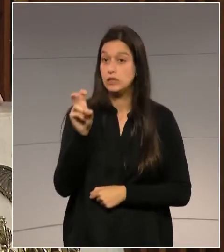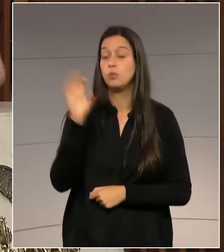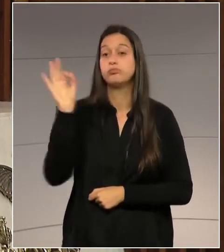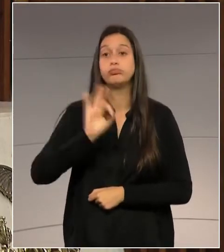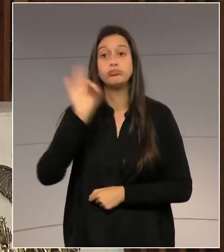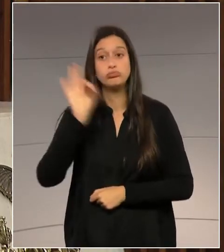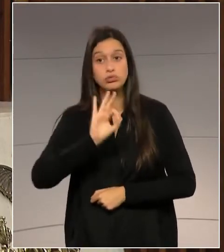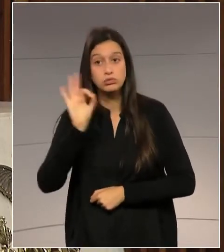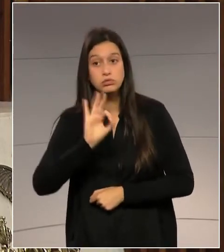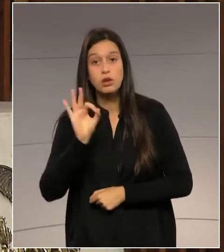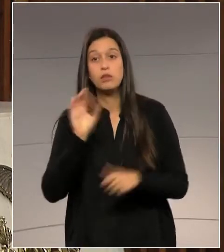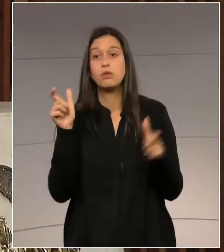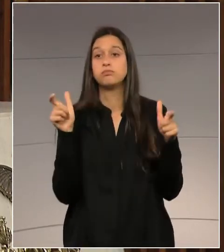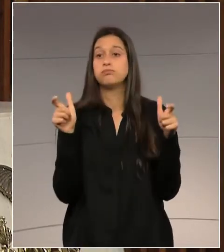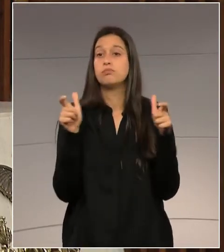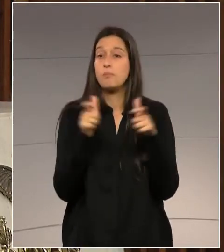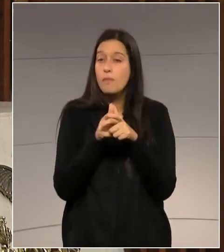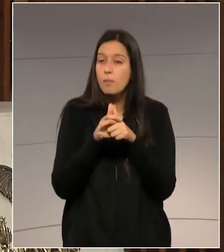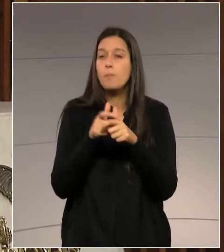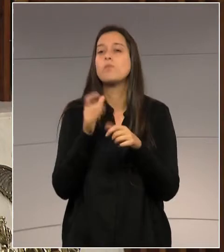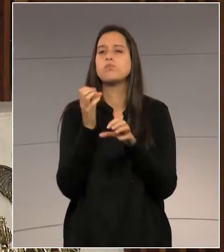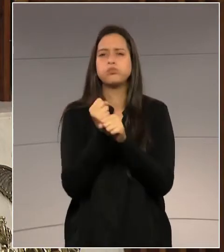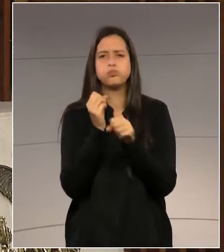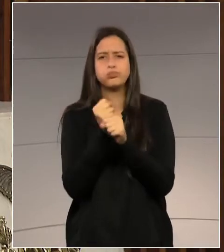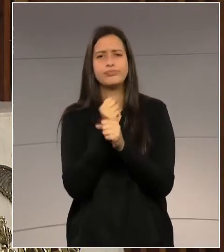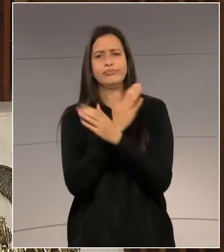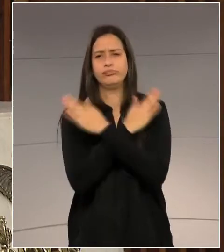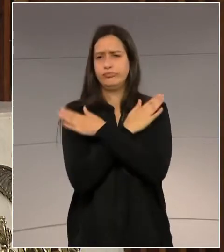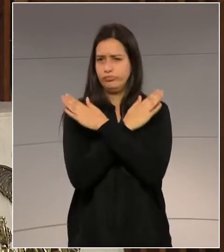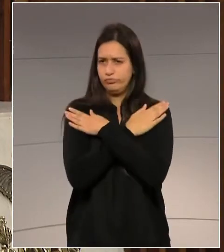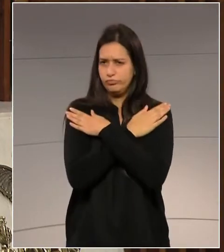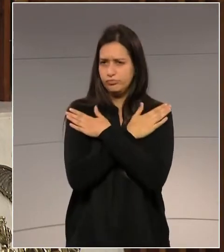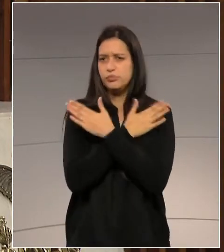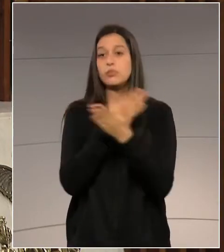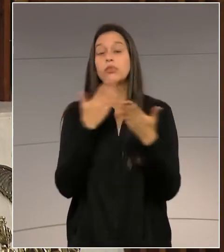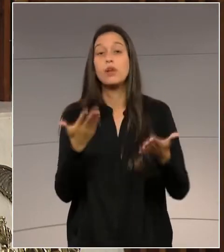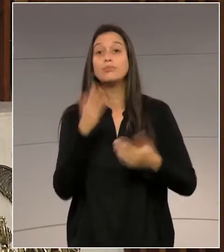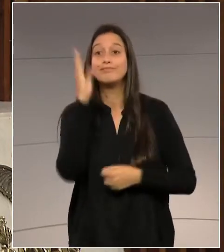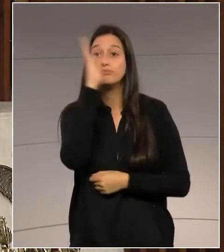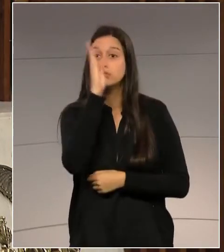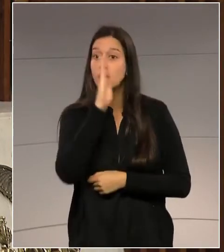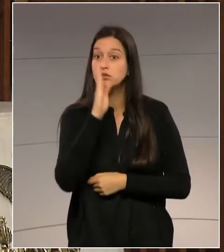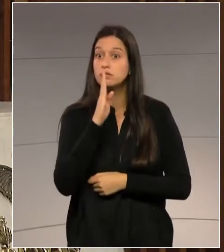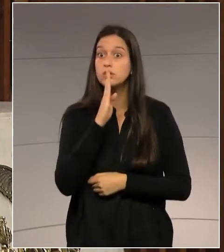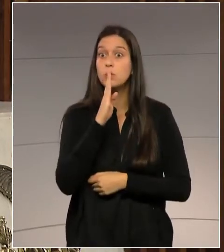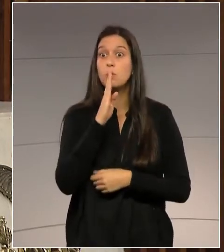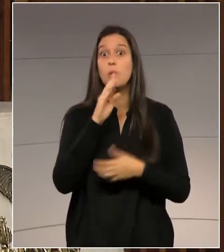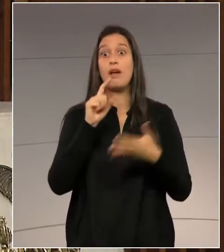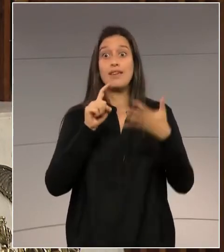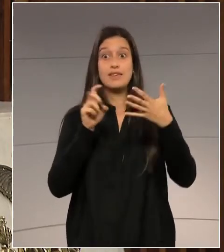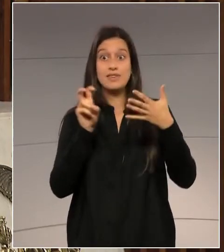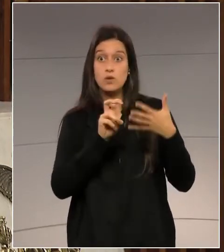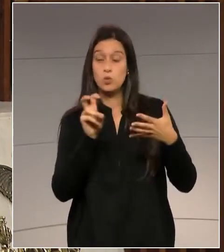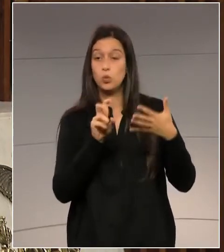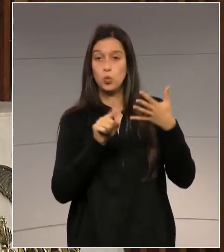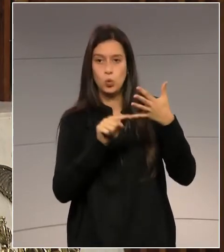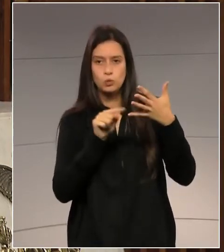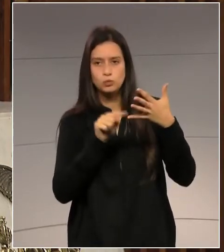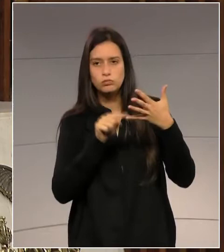país quando o brasil se elevou a quinta economia do mundo quando a petrobras e vale em 2003